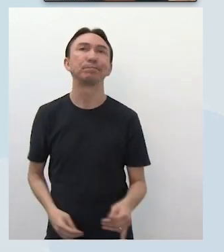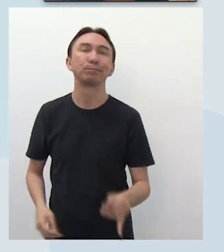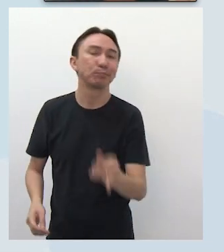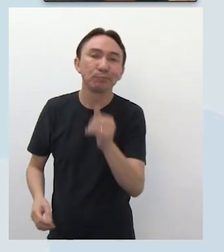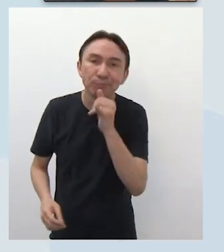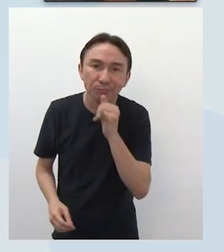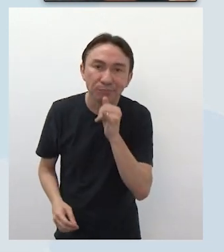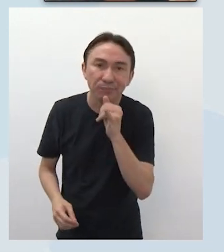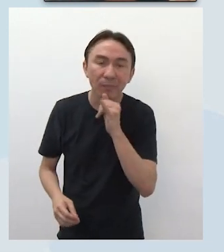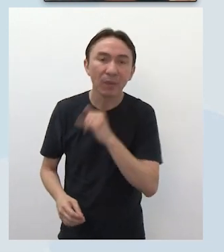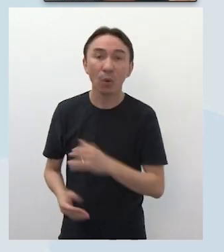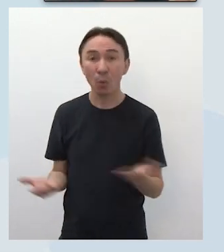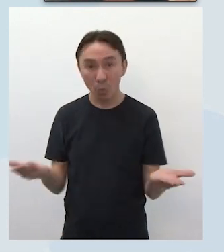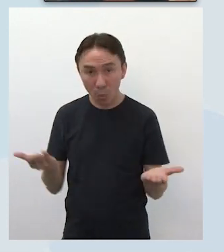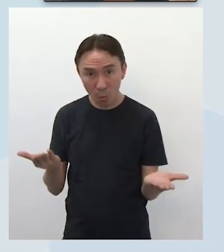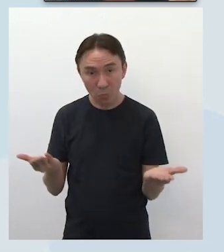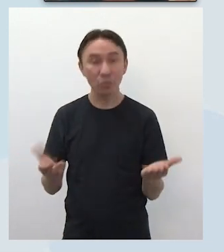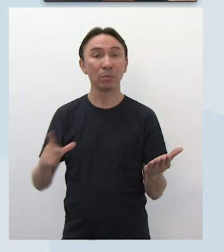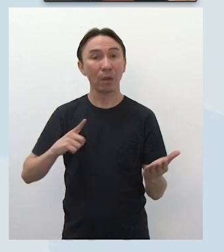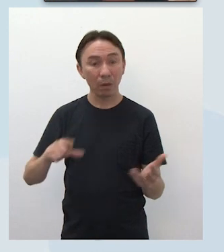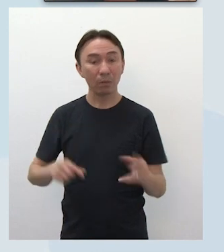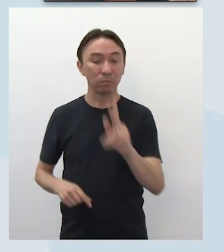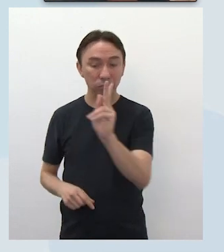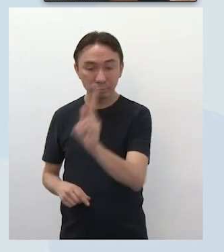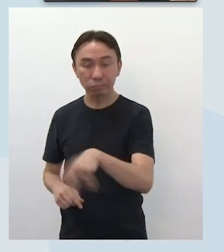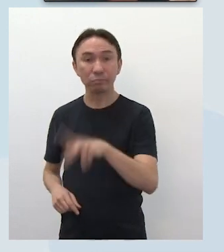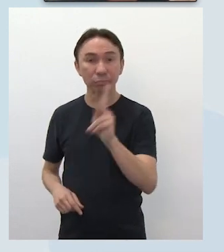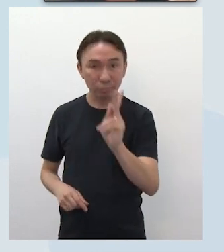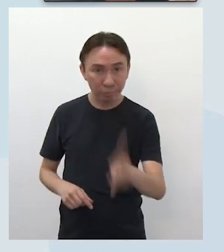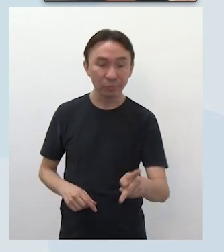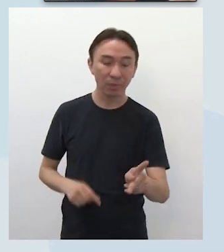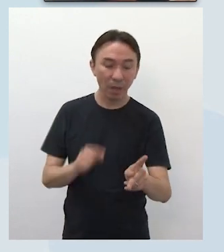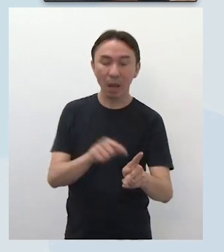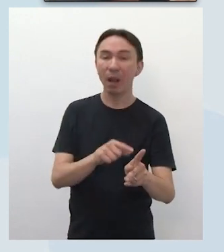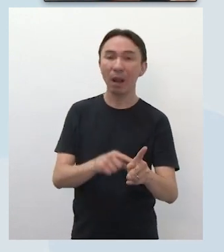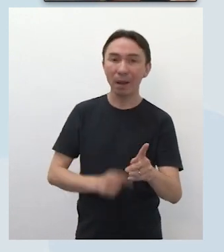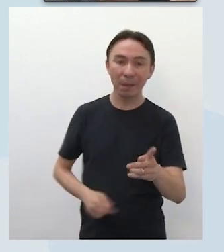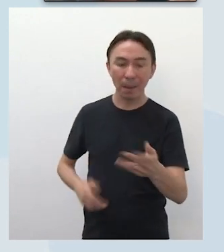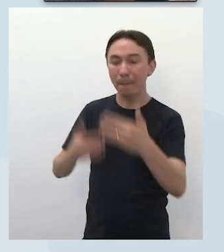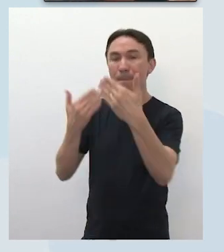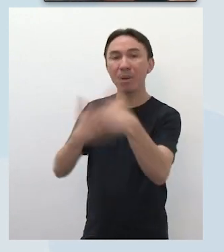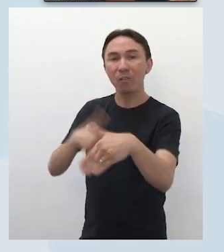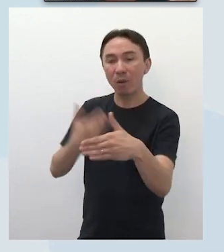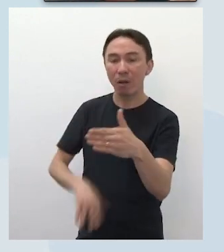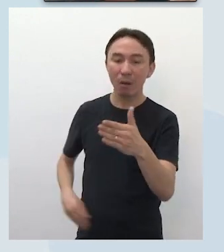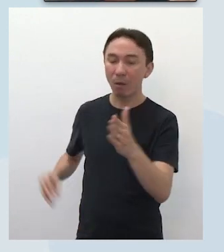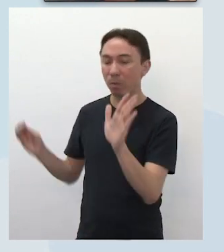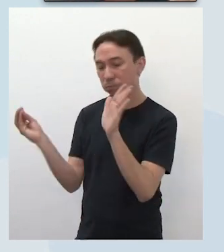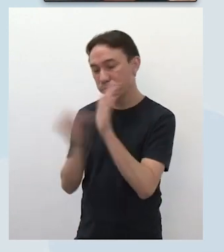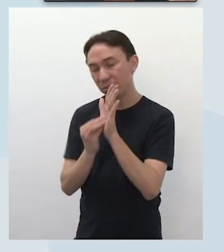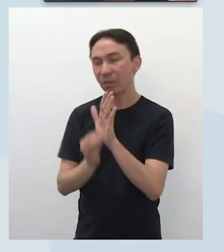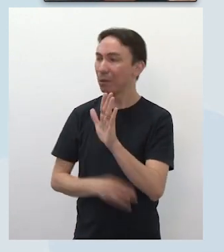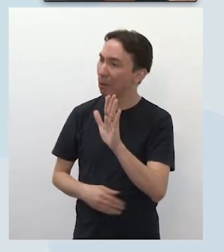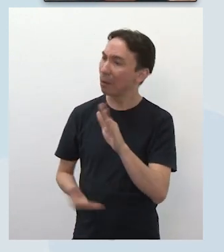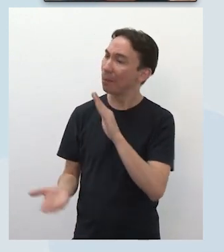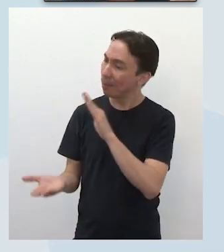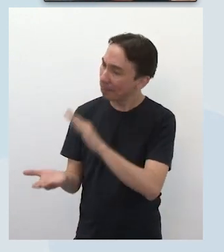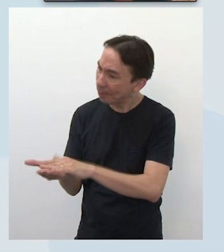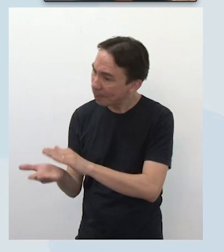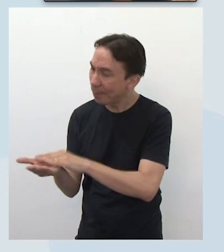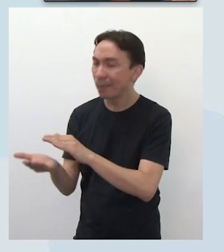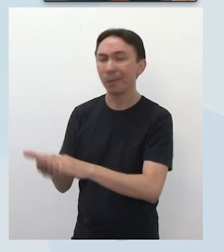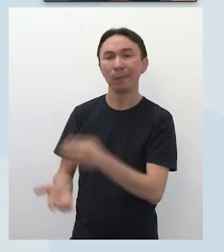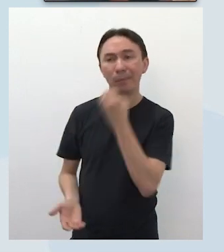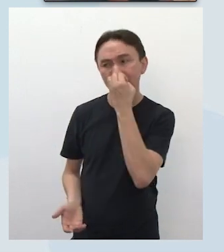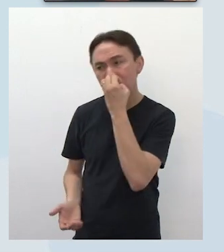gente ter professores que colocam nas avaliações, parabéns, muito bem, ou até alguns, quando trabalham